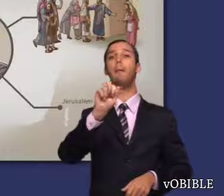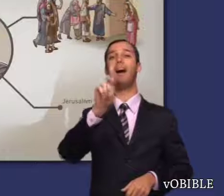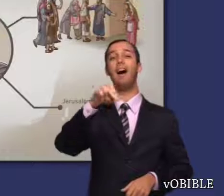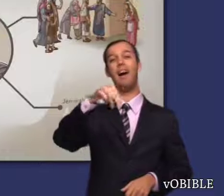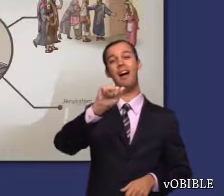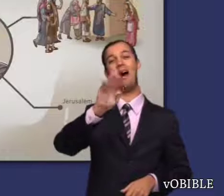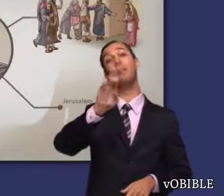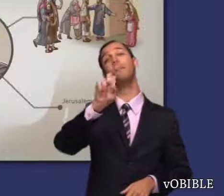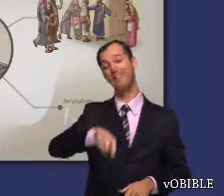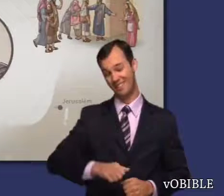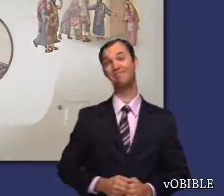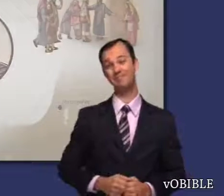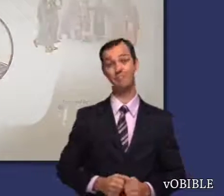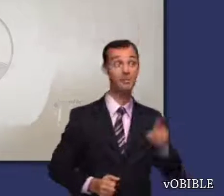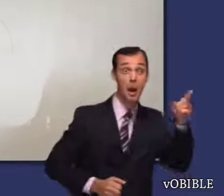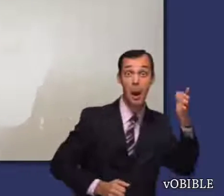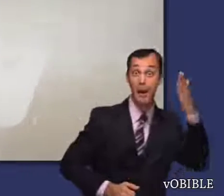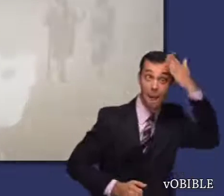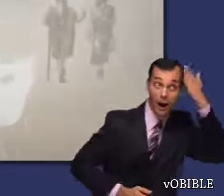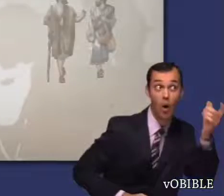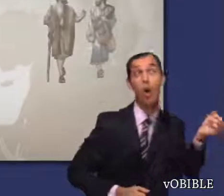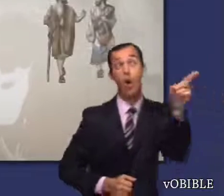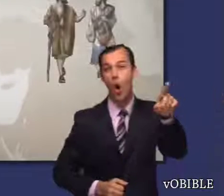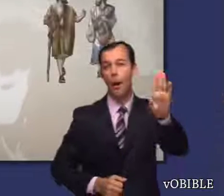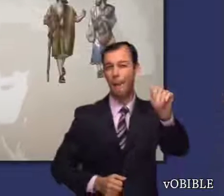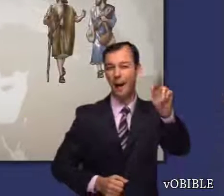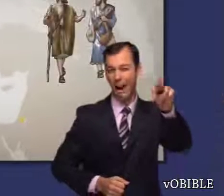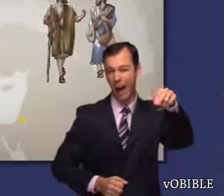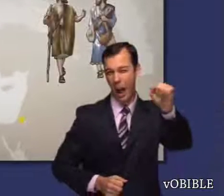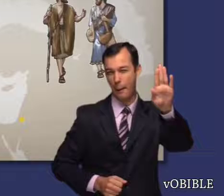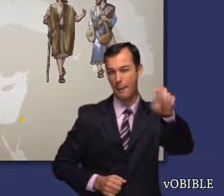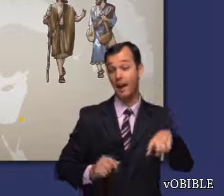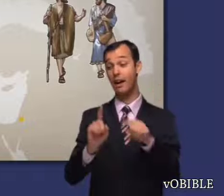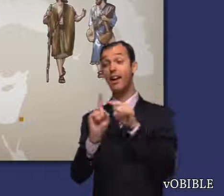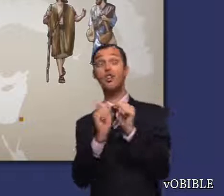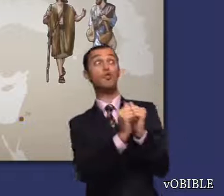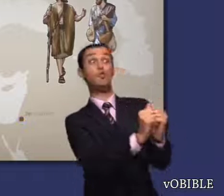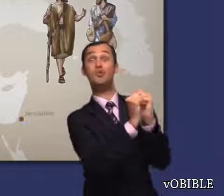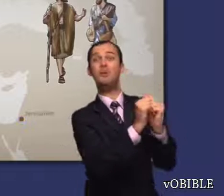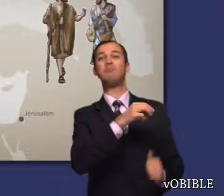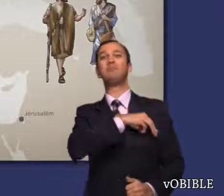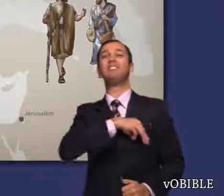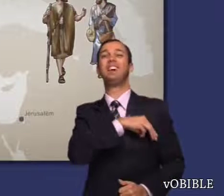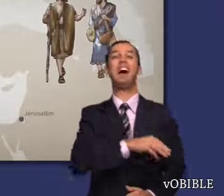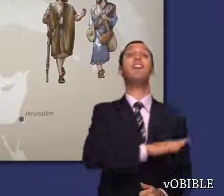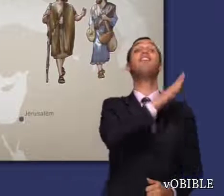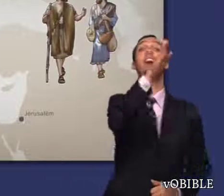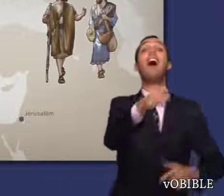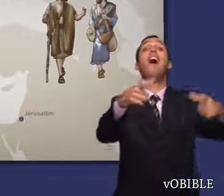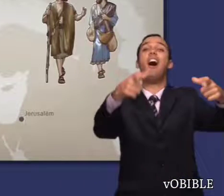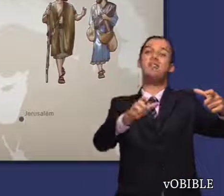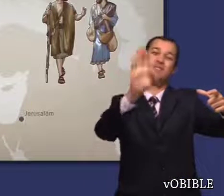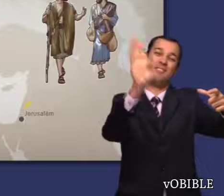com Barnabé, que era seu primo. Ele teve o privilégio de ajudar Paulo e Barnabé em seu trabalho missionário.